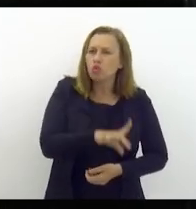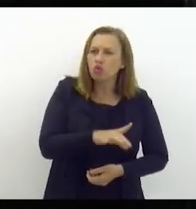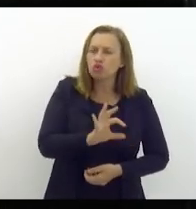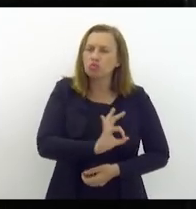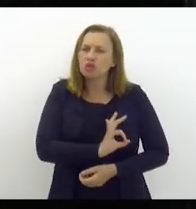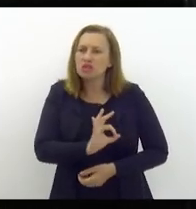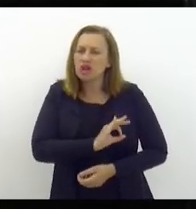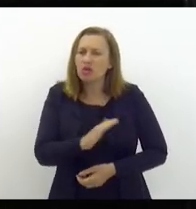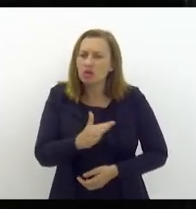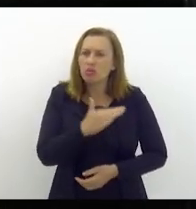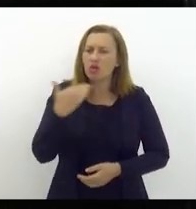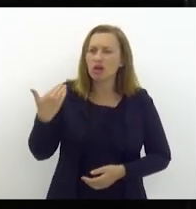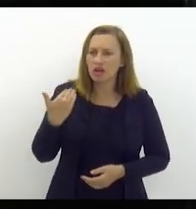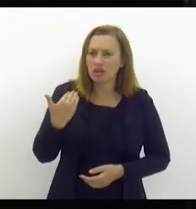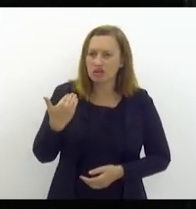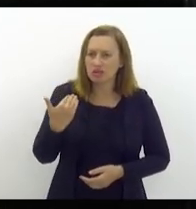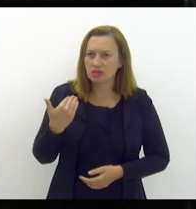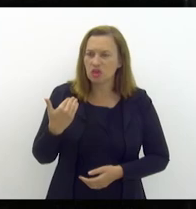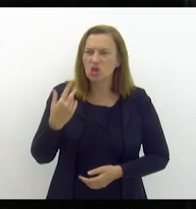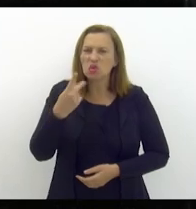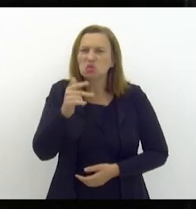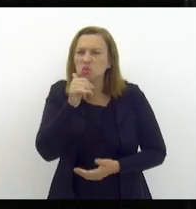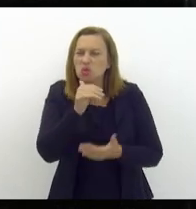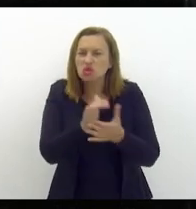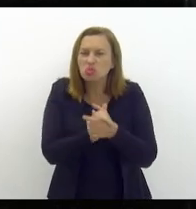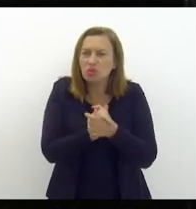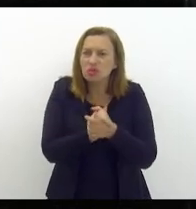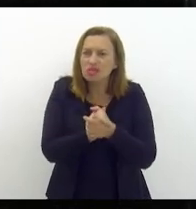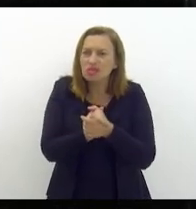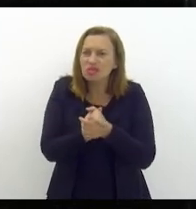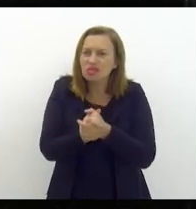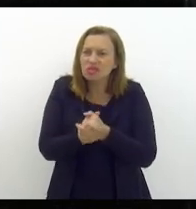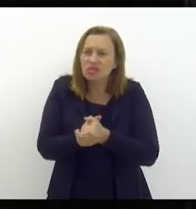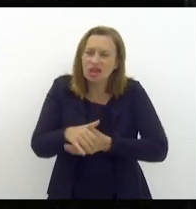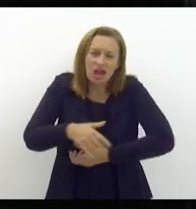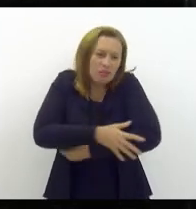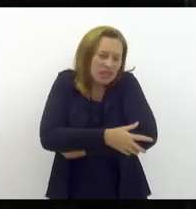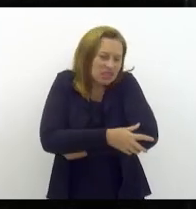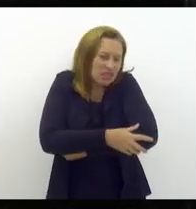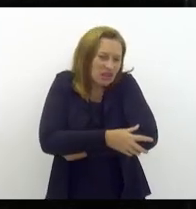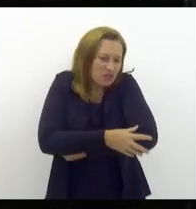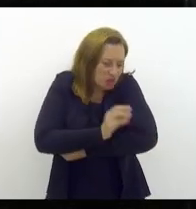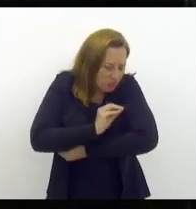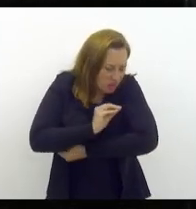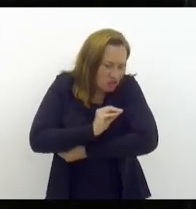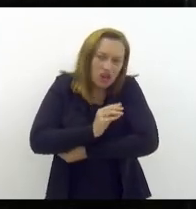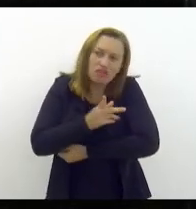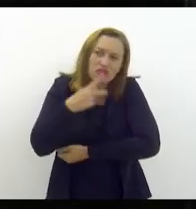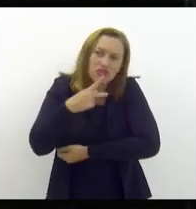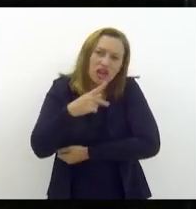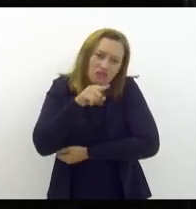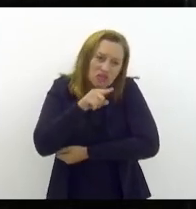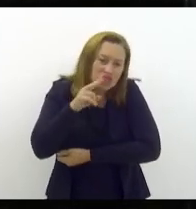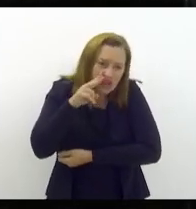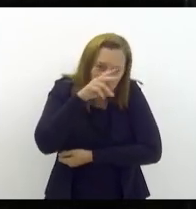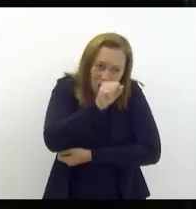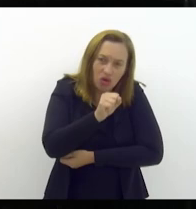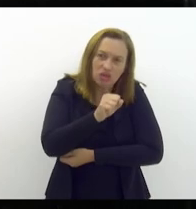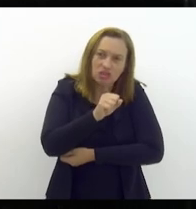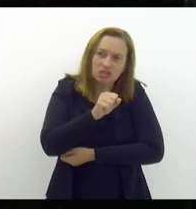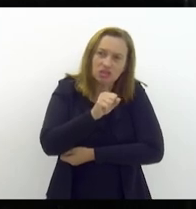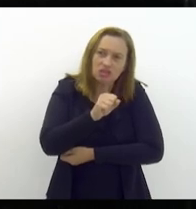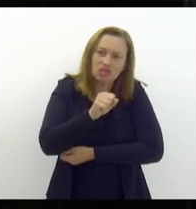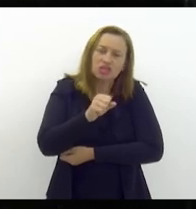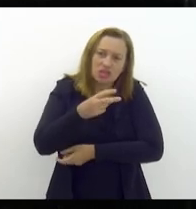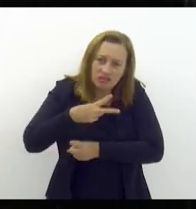morreram no 15º Batalhão e sua esposa abraçava ele, beijava e dizia que ele era forte e que ele iria passar